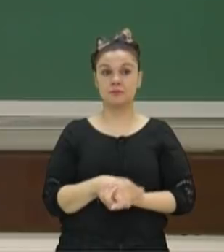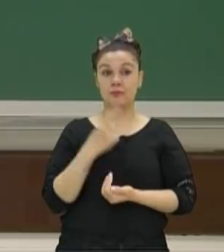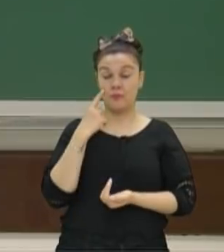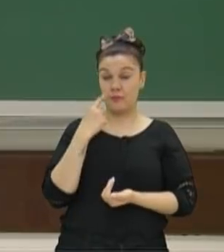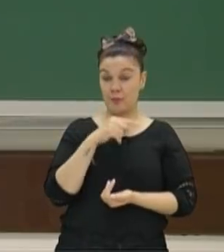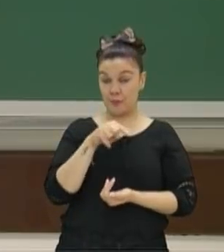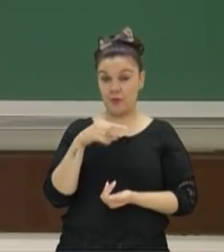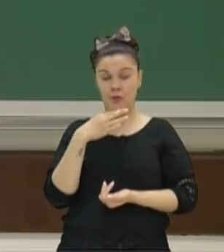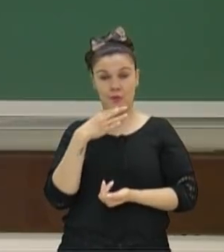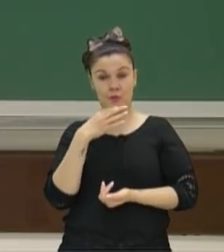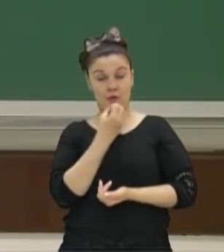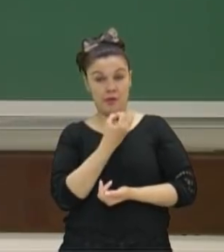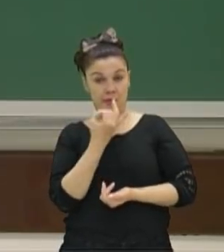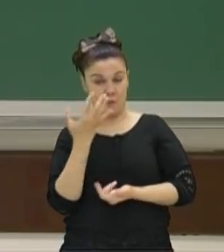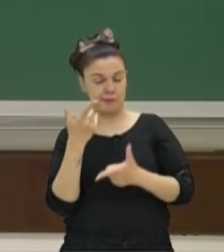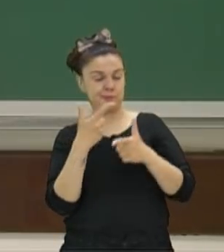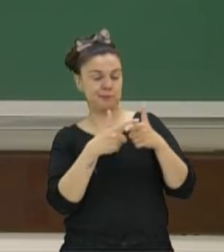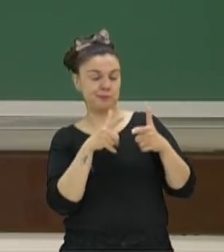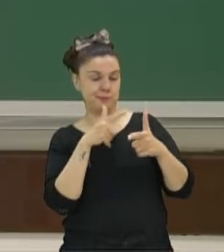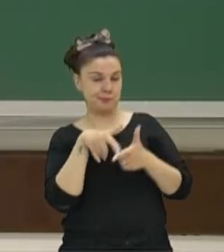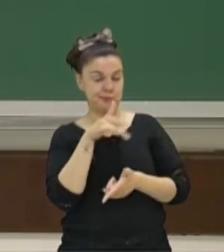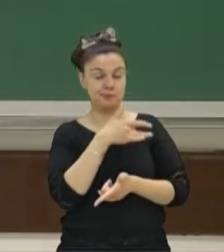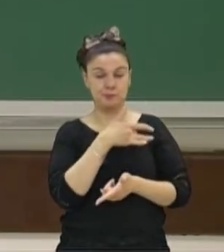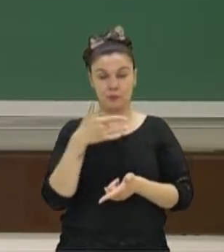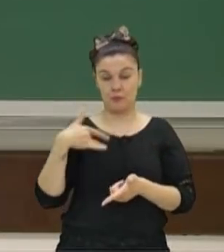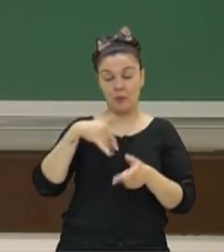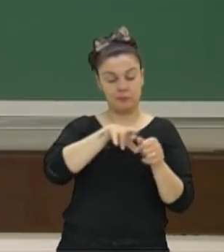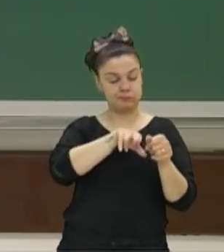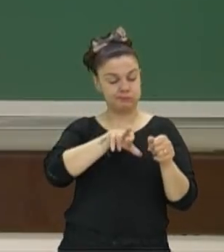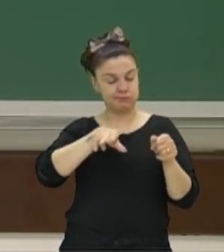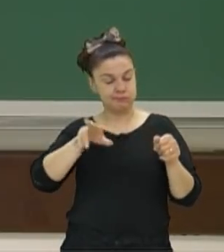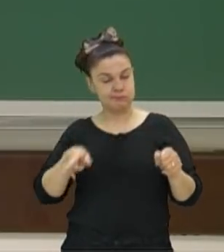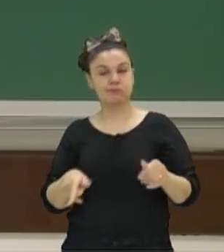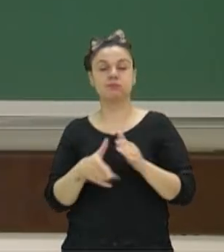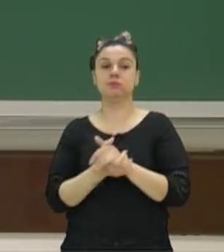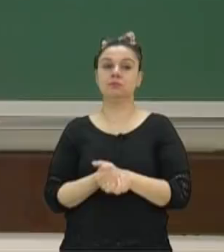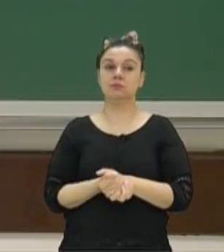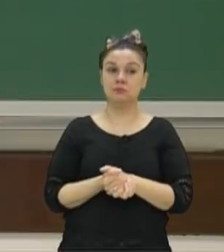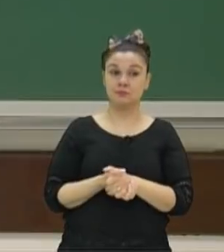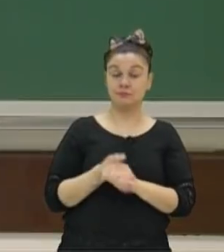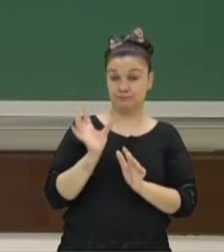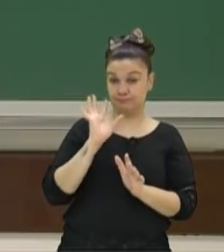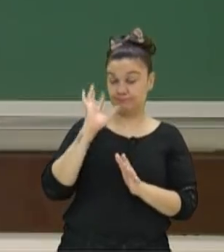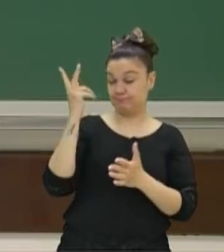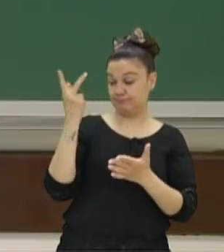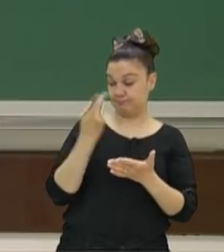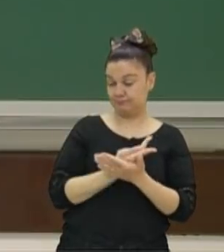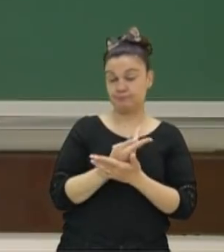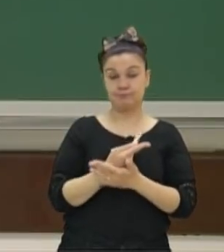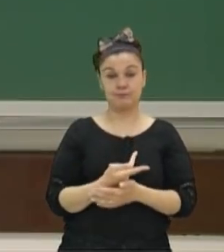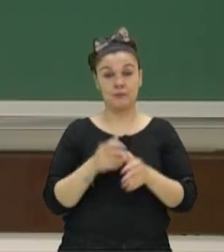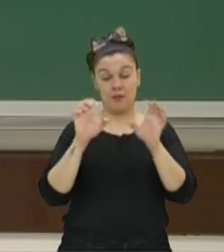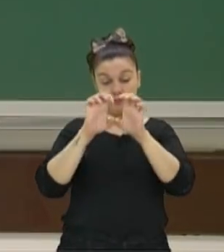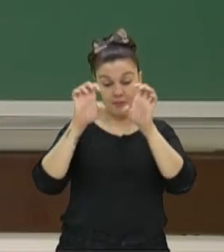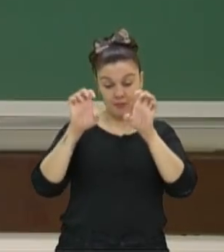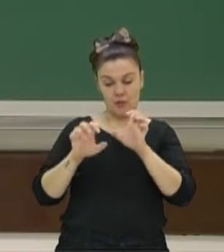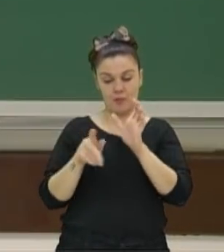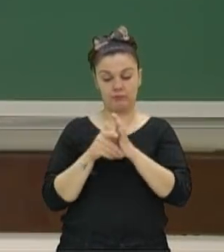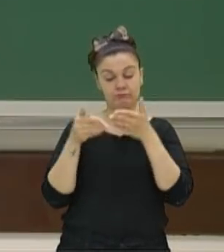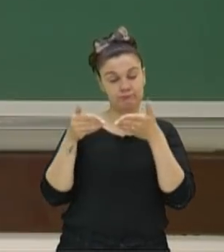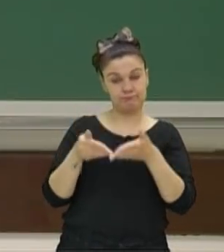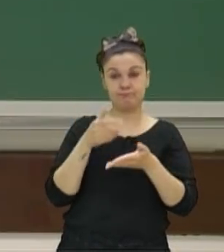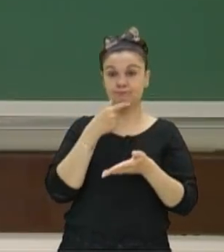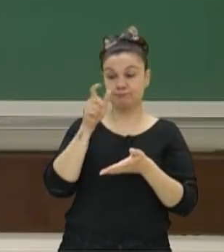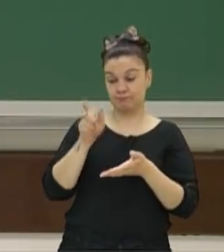Vamos conhecer, então, alguns problemas, entre vários que existem, alguns problemas que afetam as estruturas do sistema